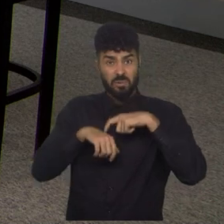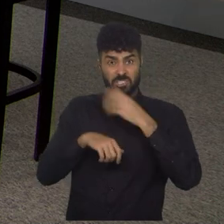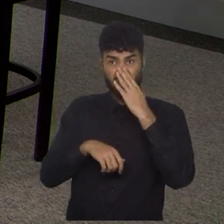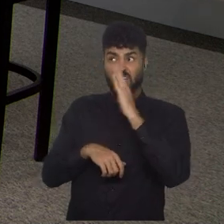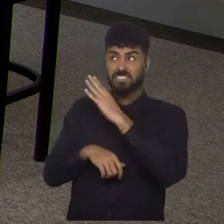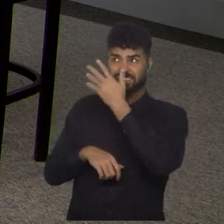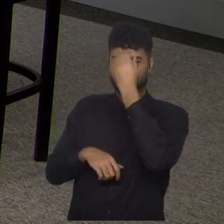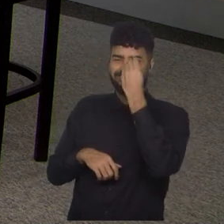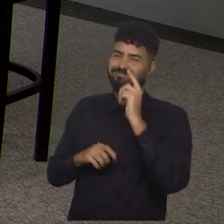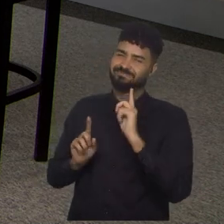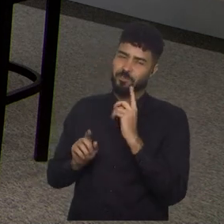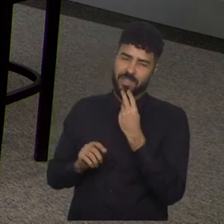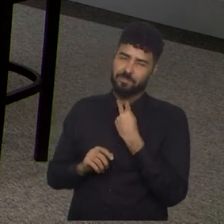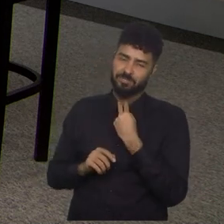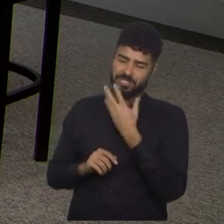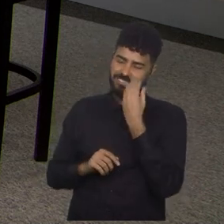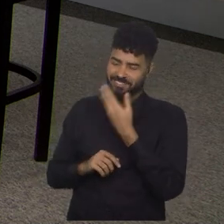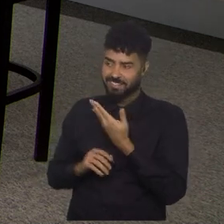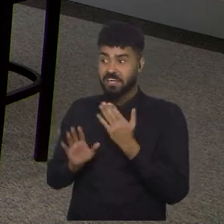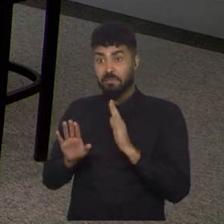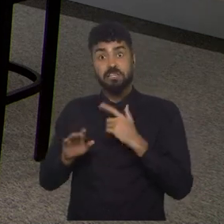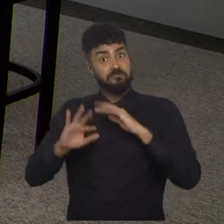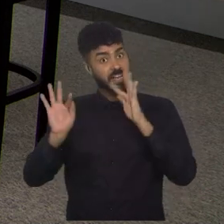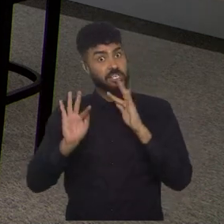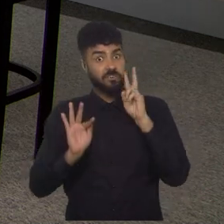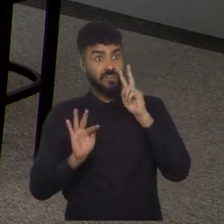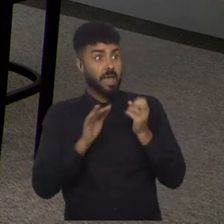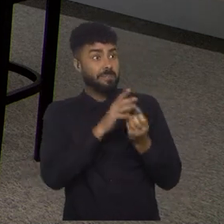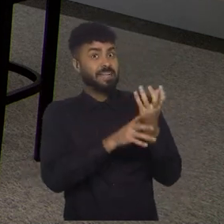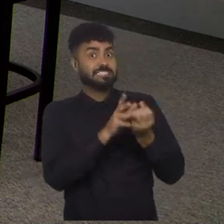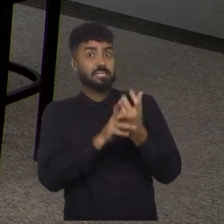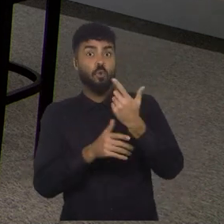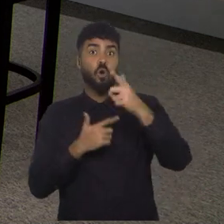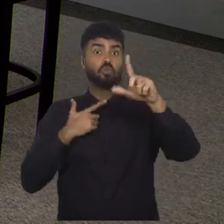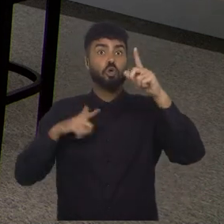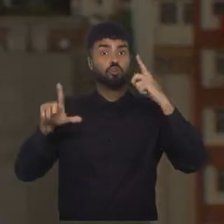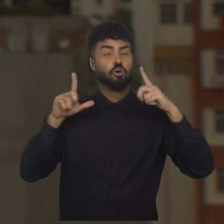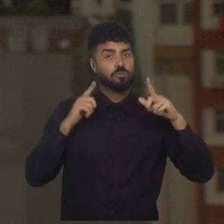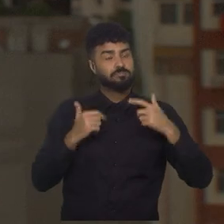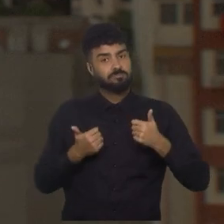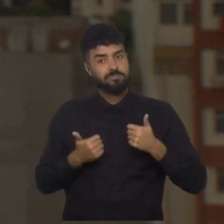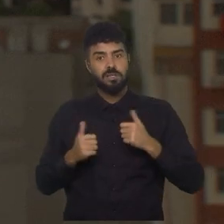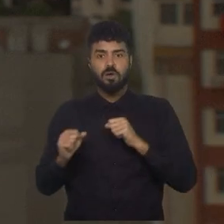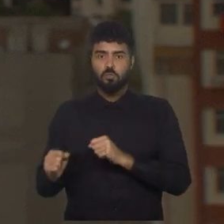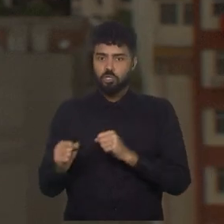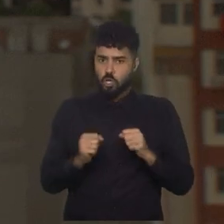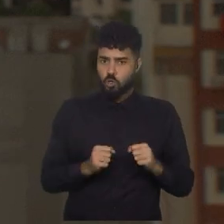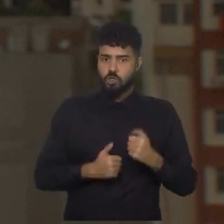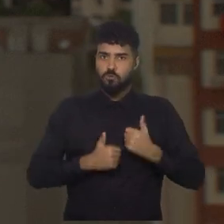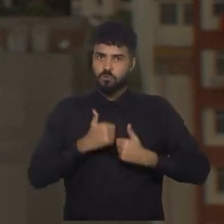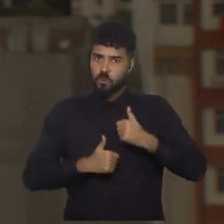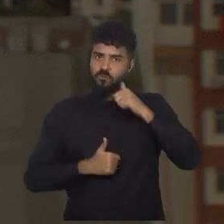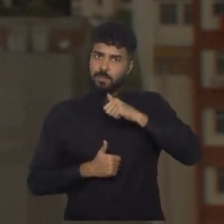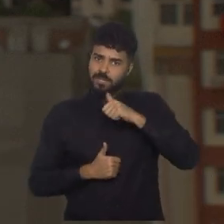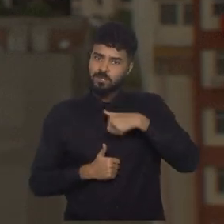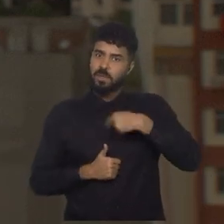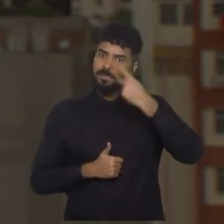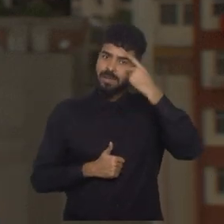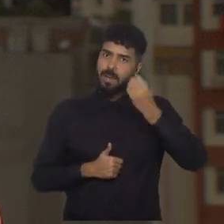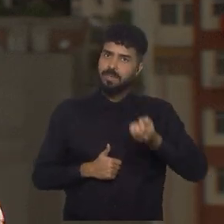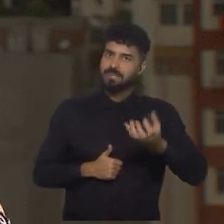mas assim, fico muito feliz com isso. É muito, muito poderoso para o futebol feminino mesmo,